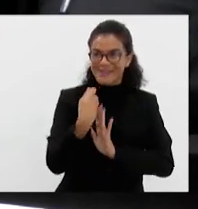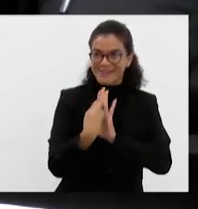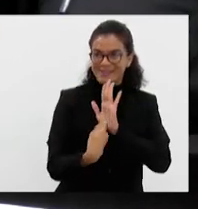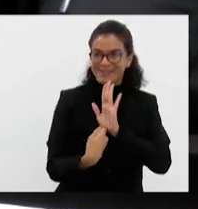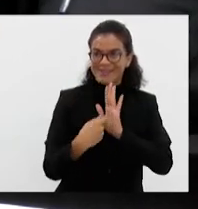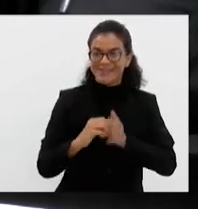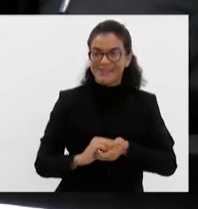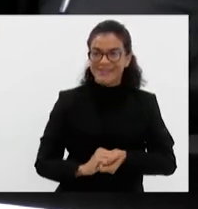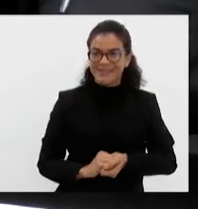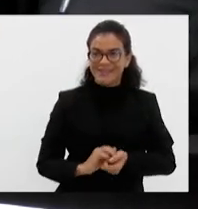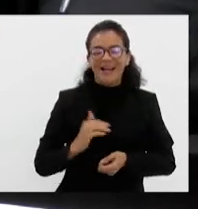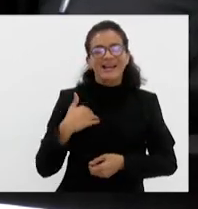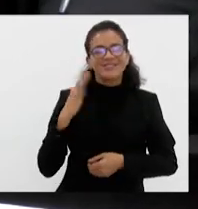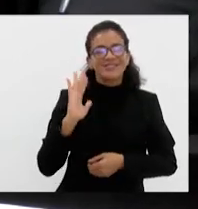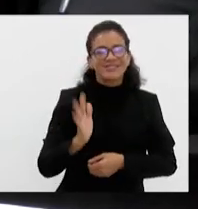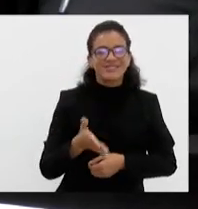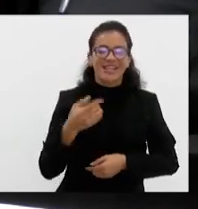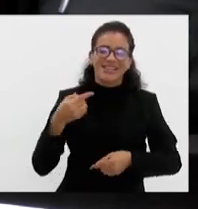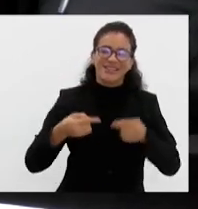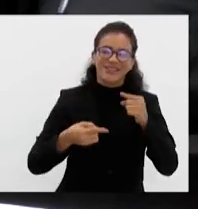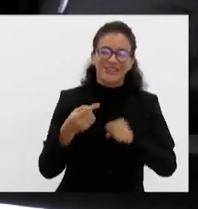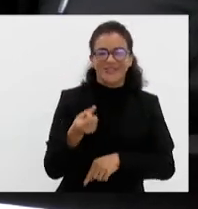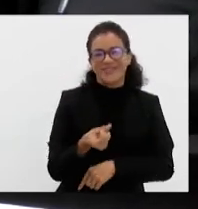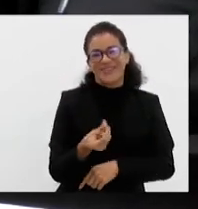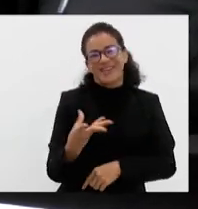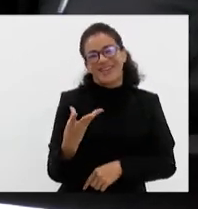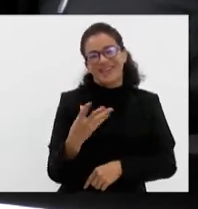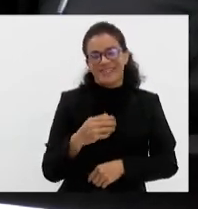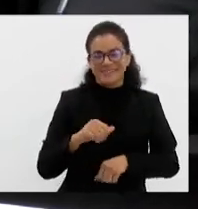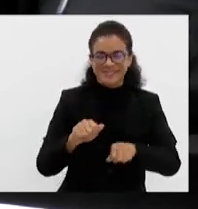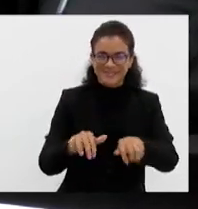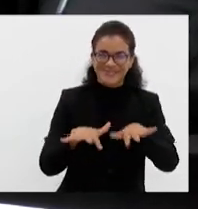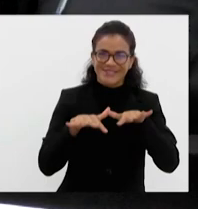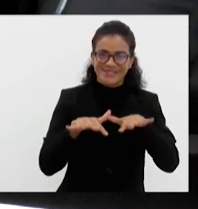Assim, a gente já travou essa discussão diversas vezes em plenário.